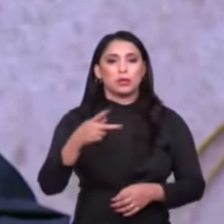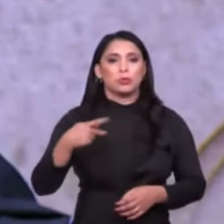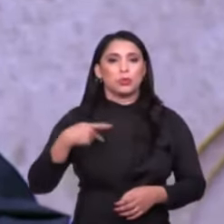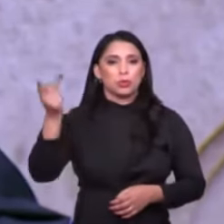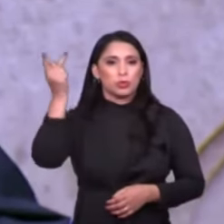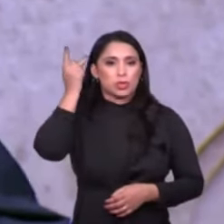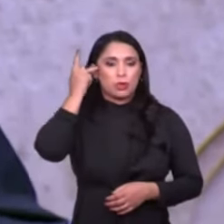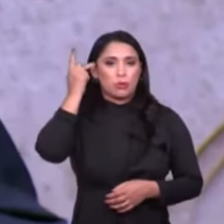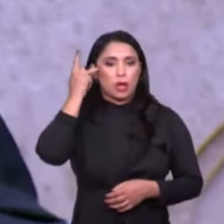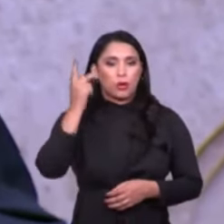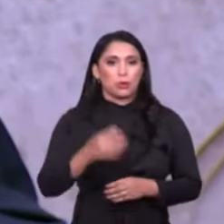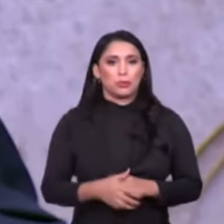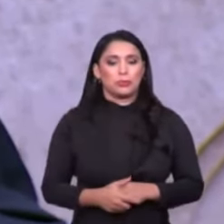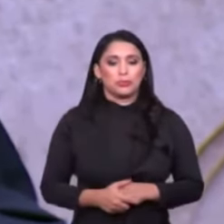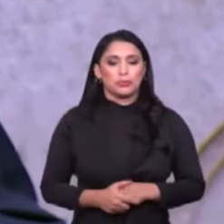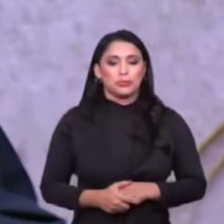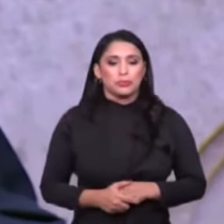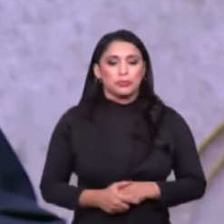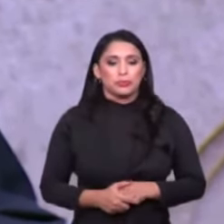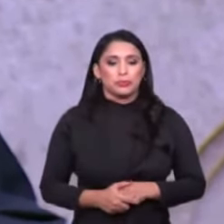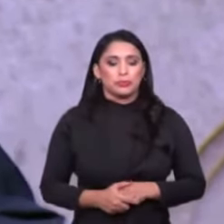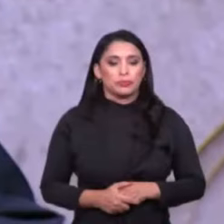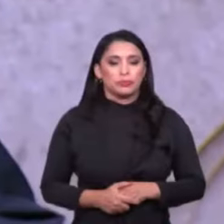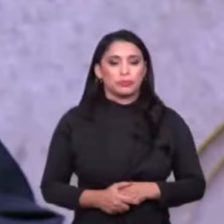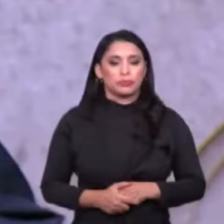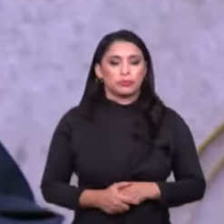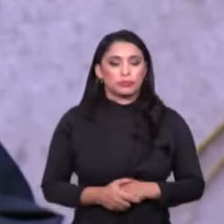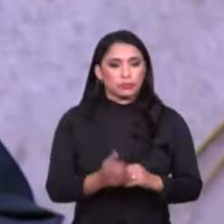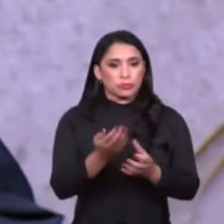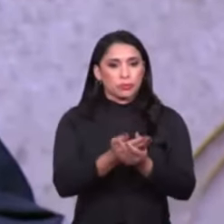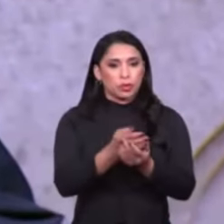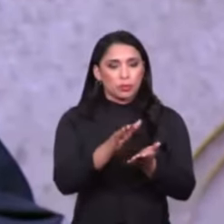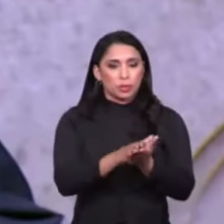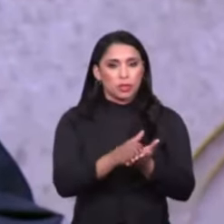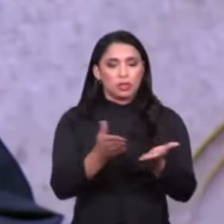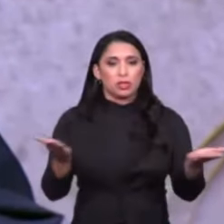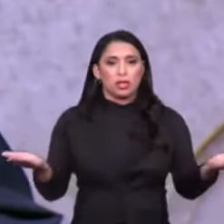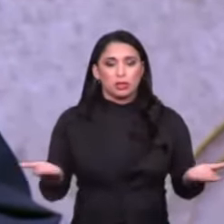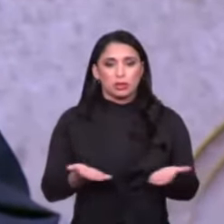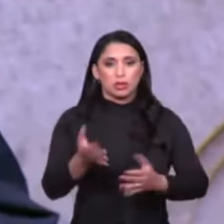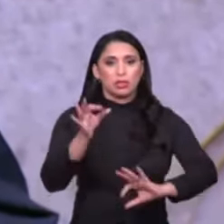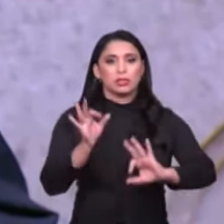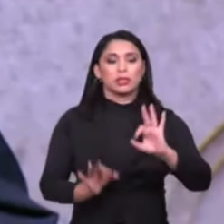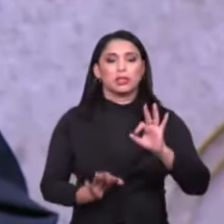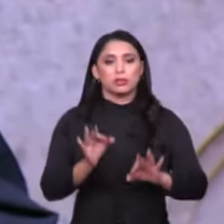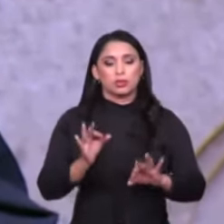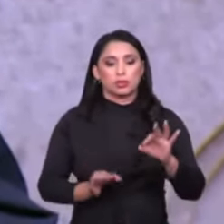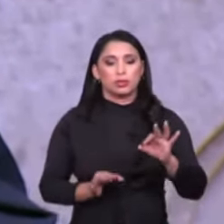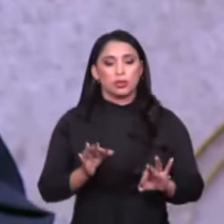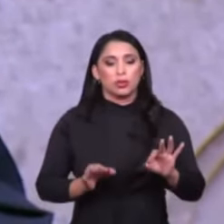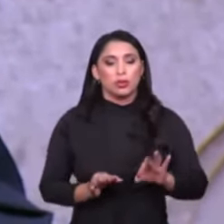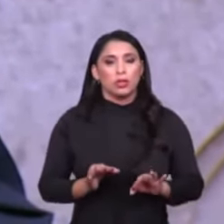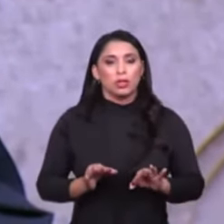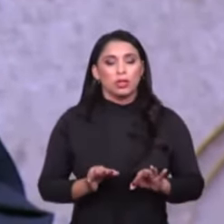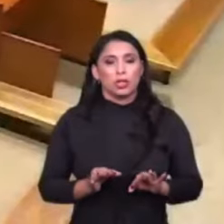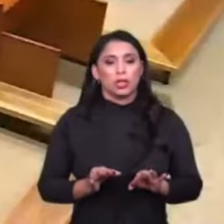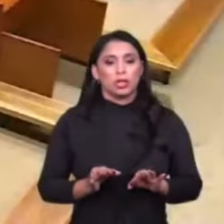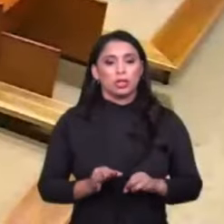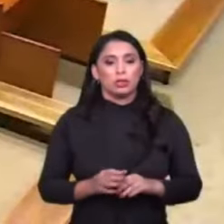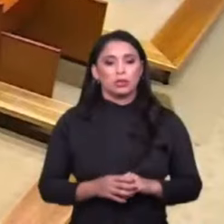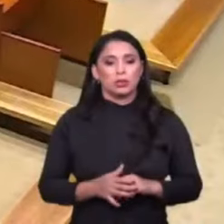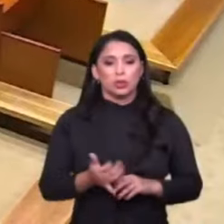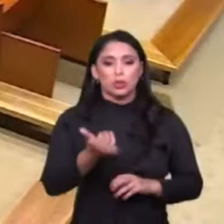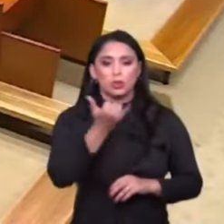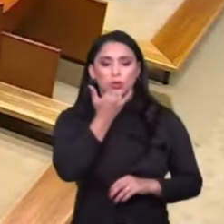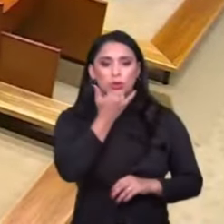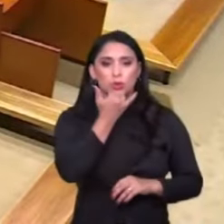Paulo. Feita o apregoamento, eu passo com muito prazer a palavra ao eminente... Só